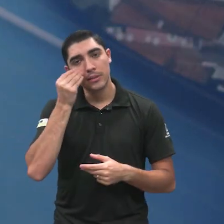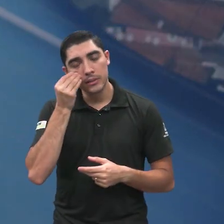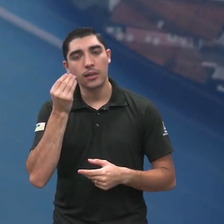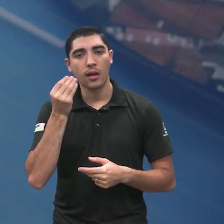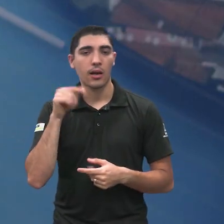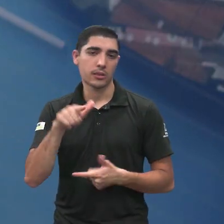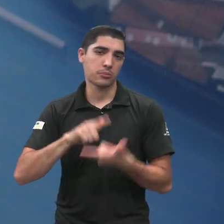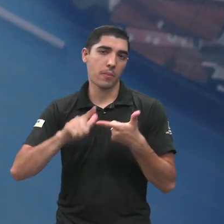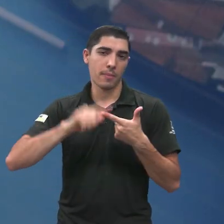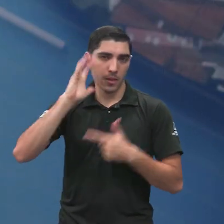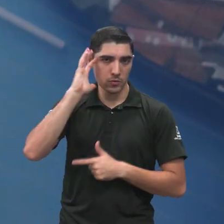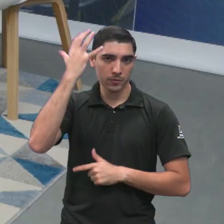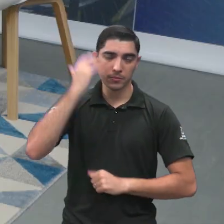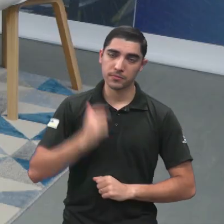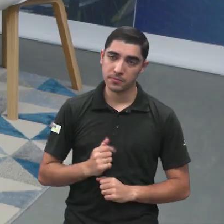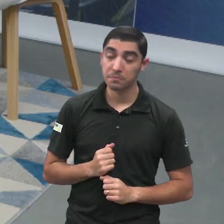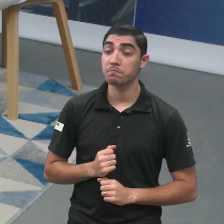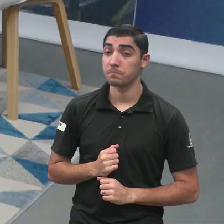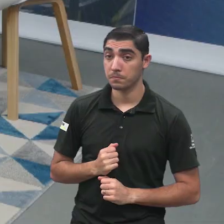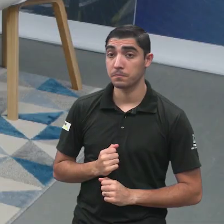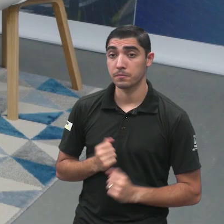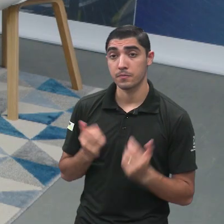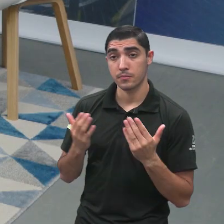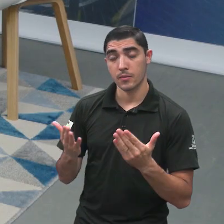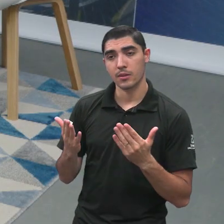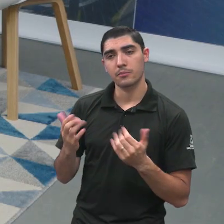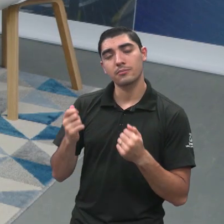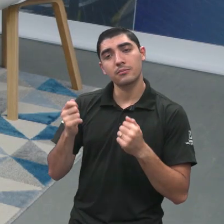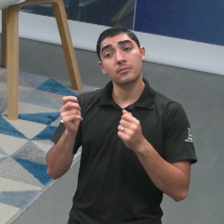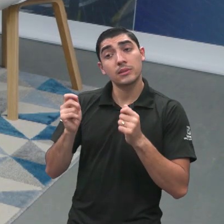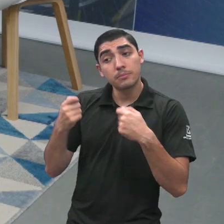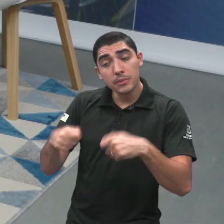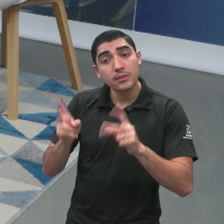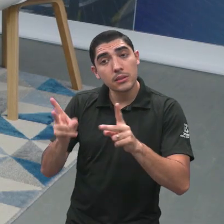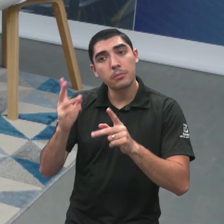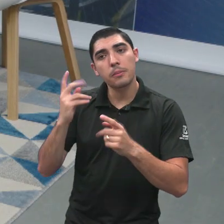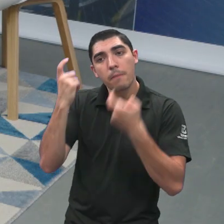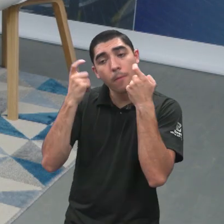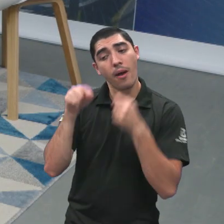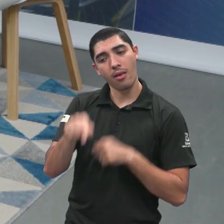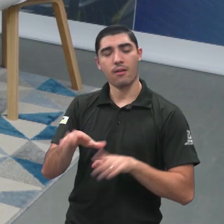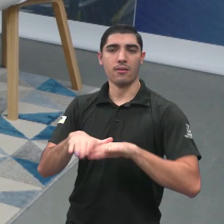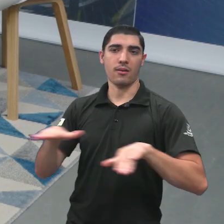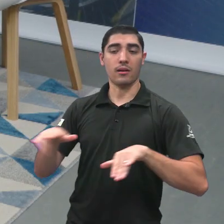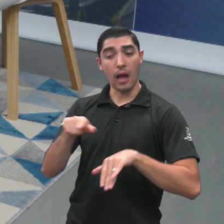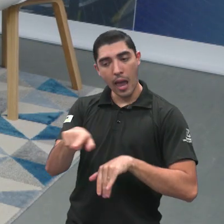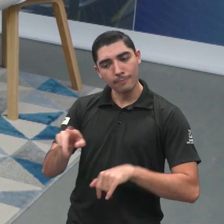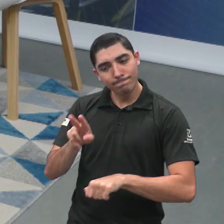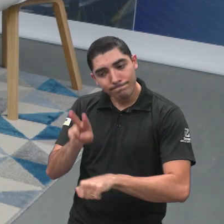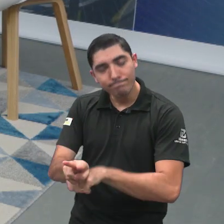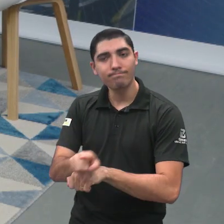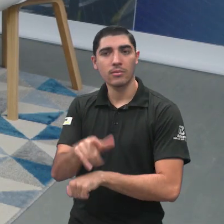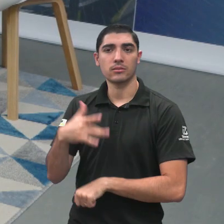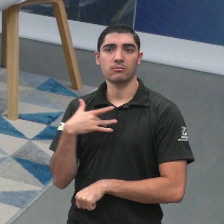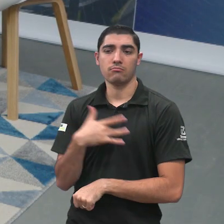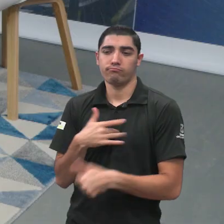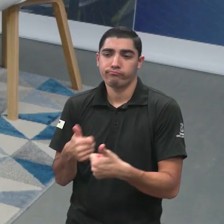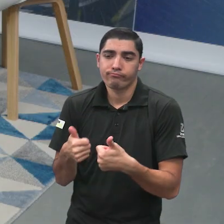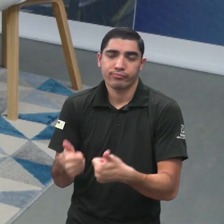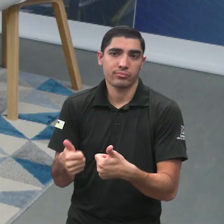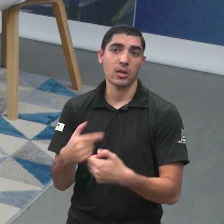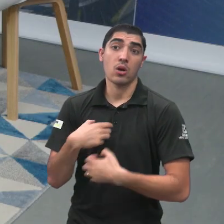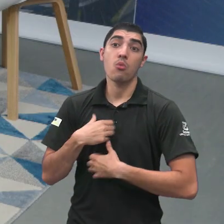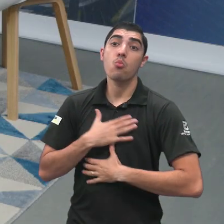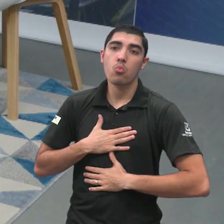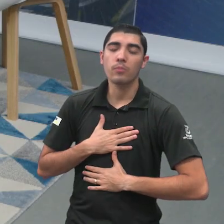possa solucionar. Nessa história toda, eu acho que tem que pensar no bem-estar das crianças, né, Fernando? Eu queria saber de você o